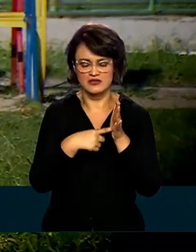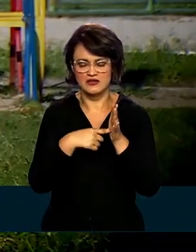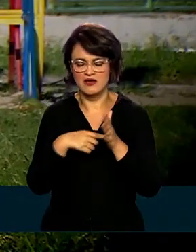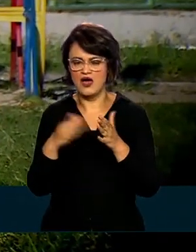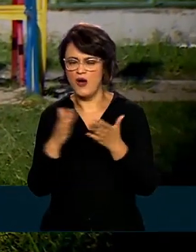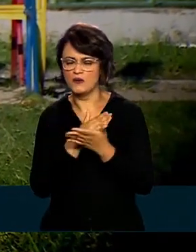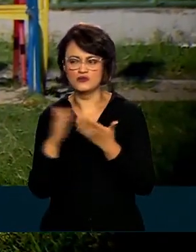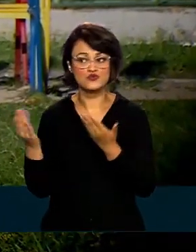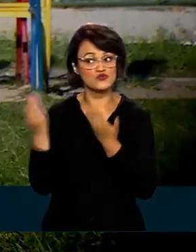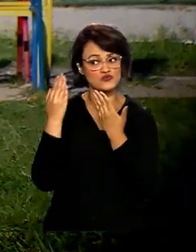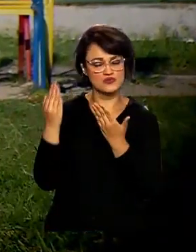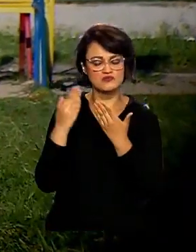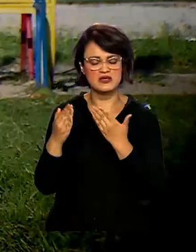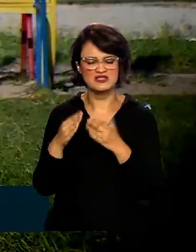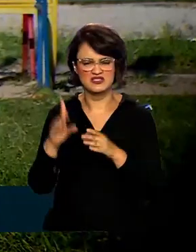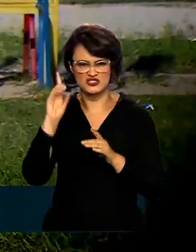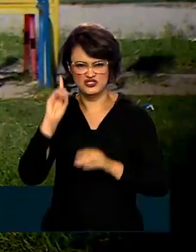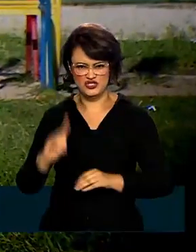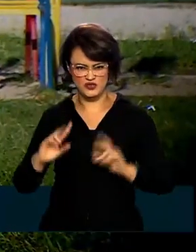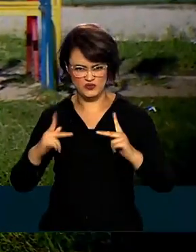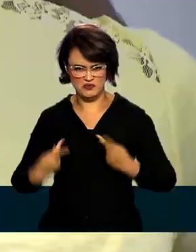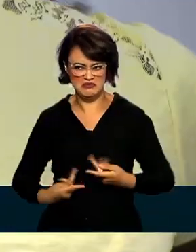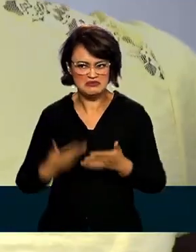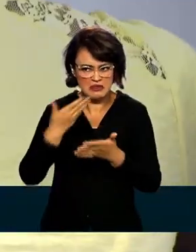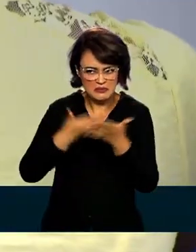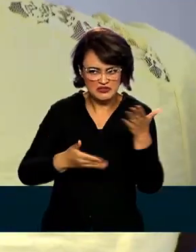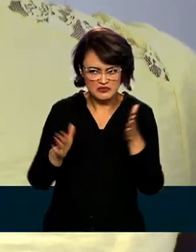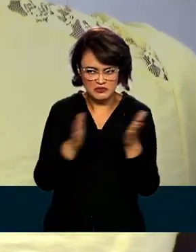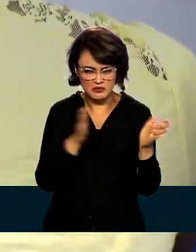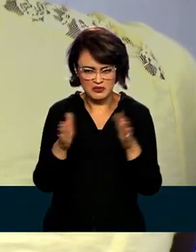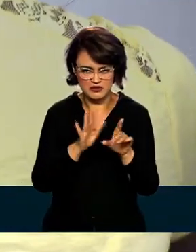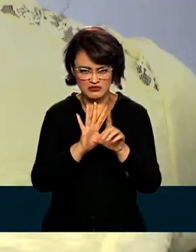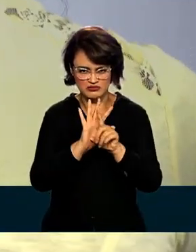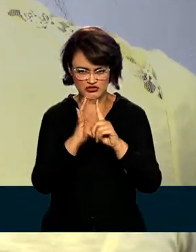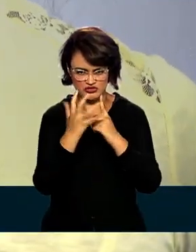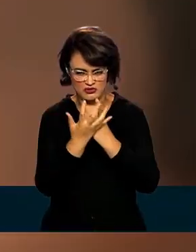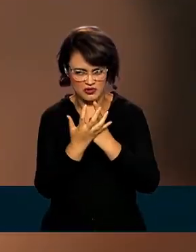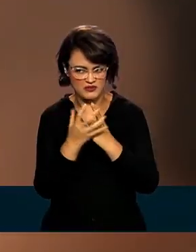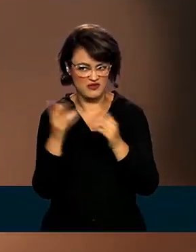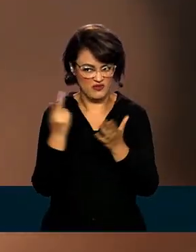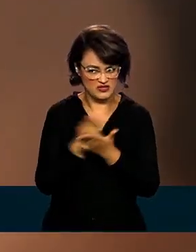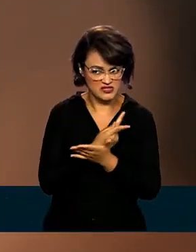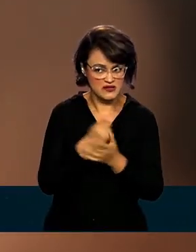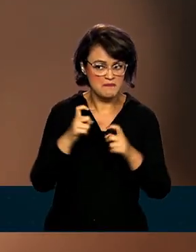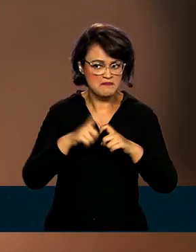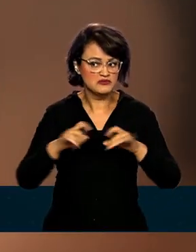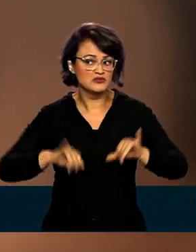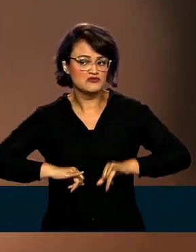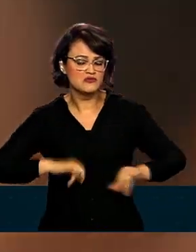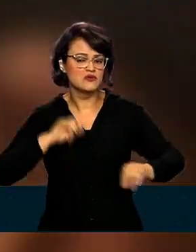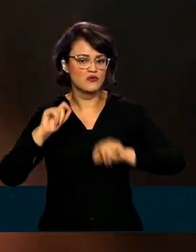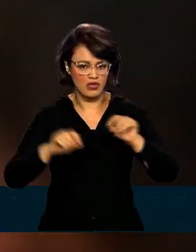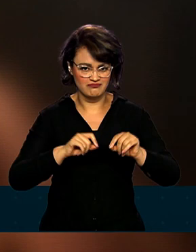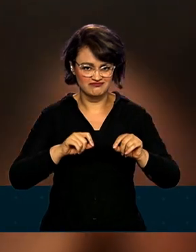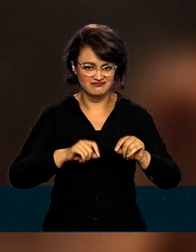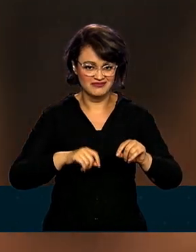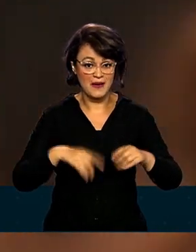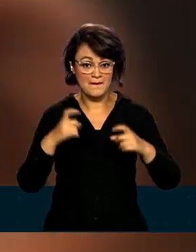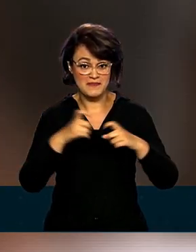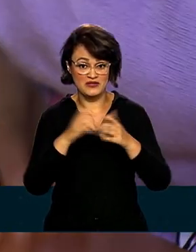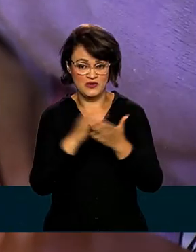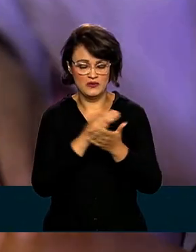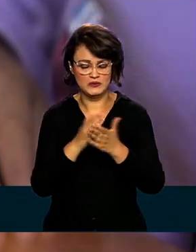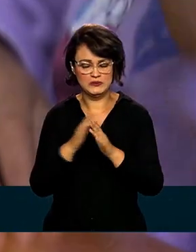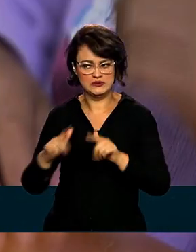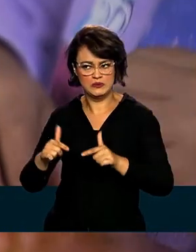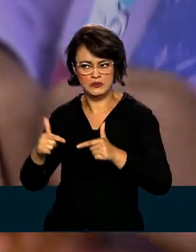violação de direitos humanos durante o isolamento social. Os médicos que estão na linha de frente no atendimento às